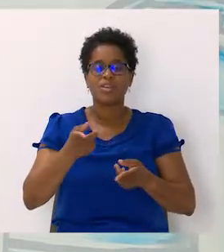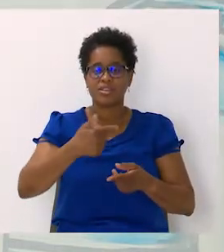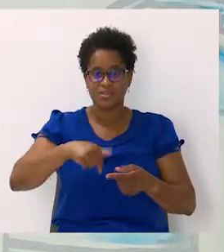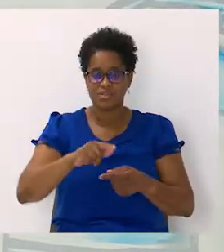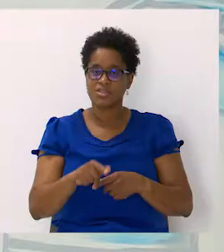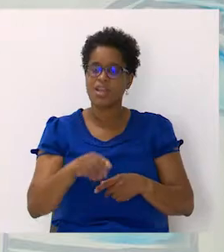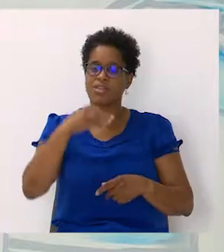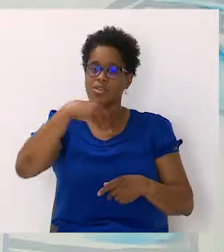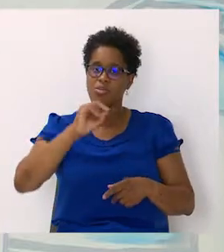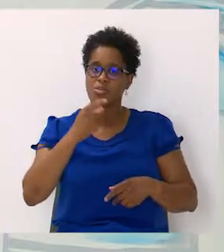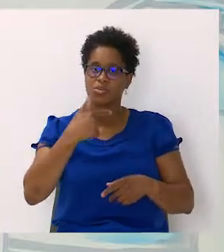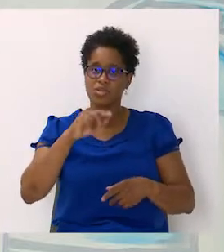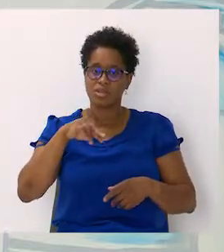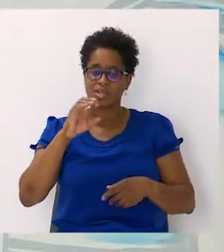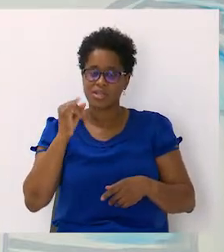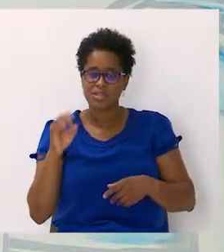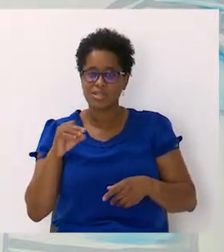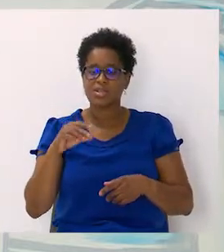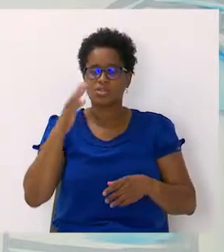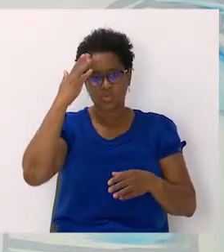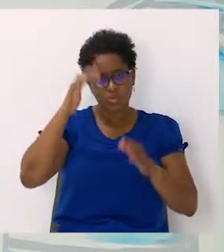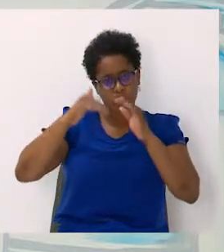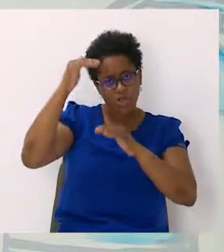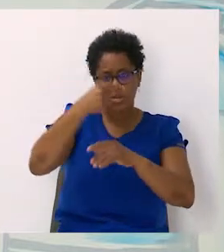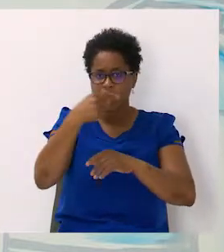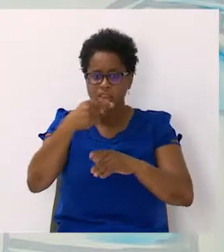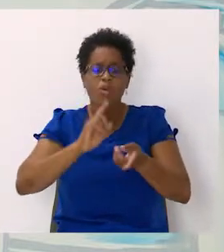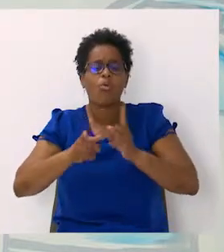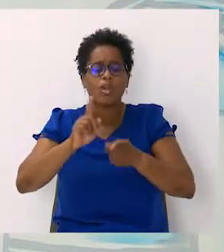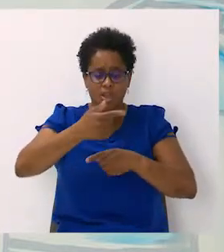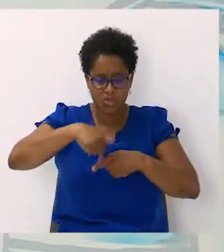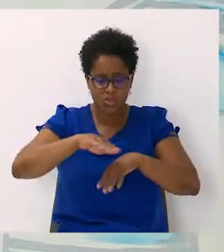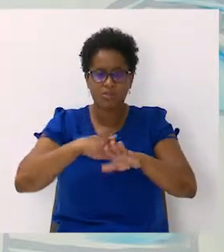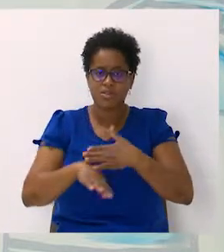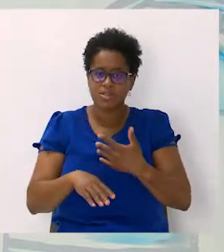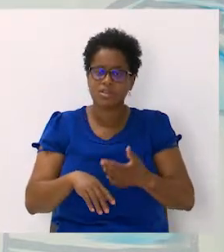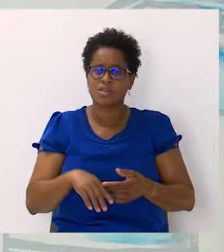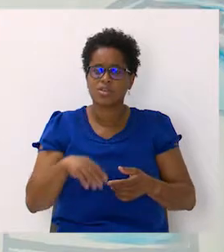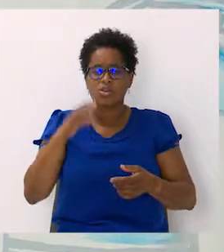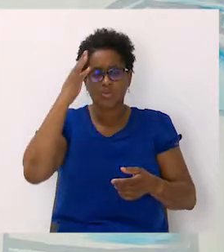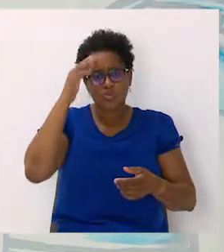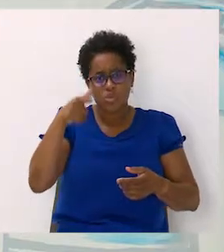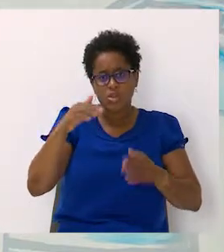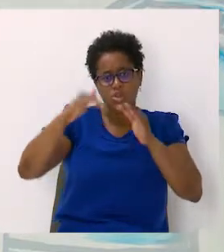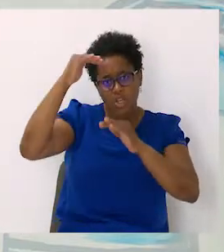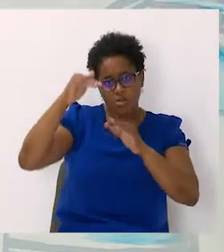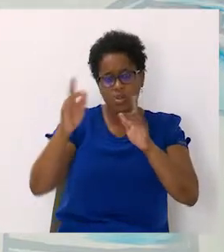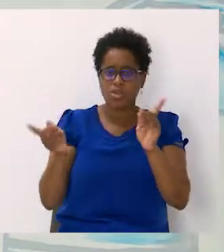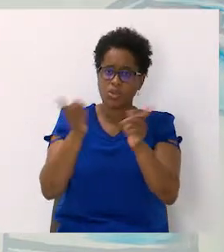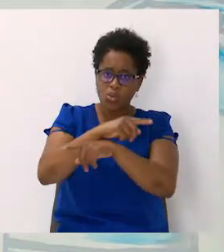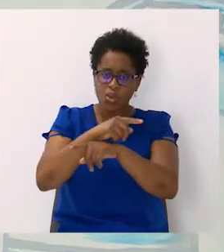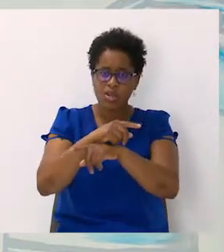estamos perante potência de expoente negativa. O que é que vamos fazer? O expoente inverte-se pelo